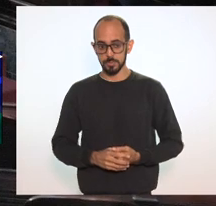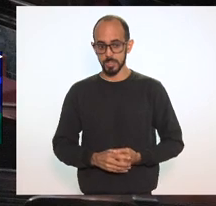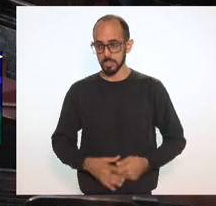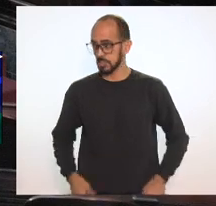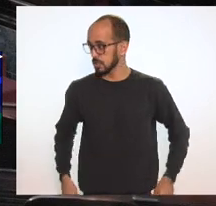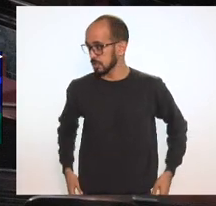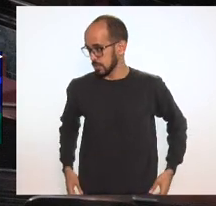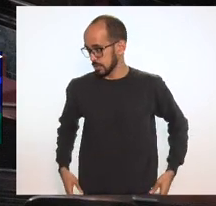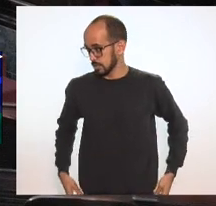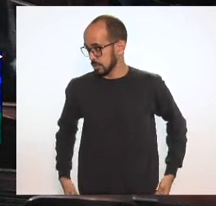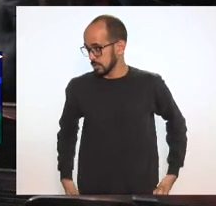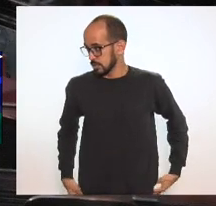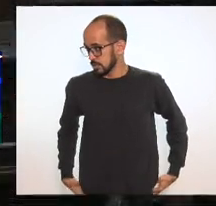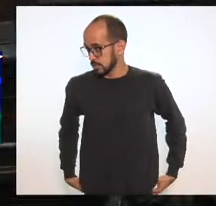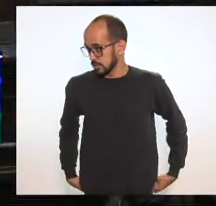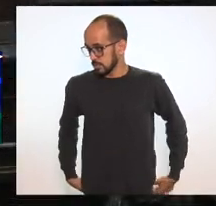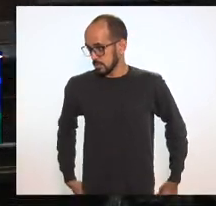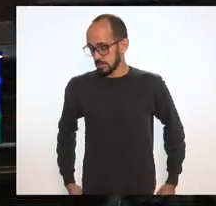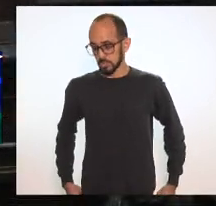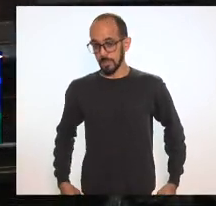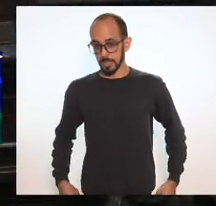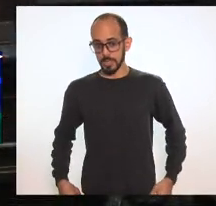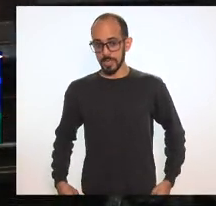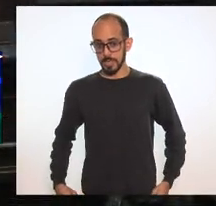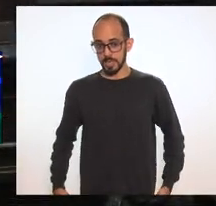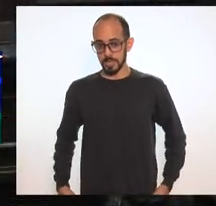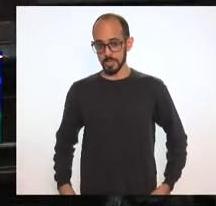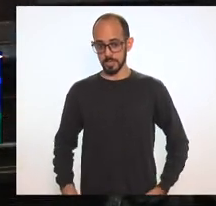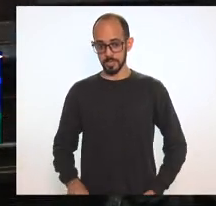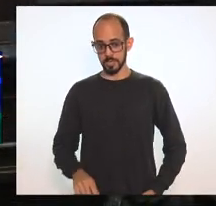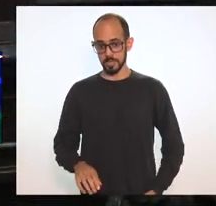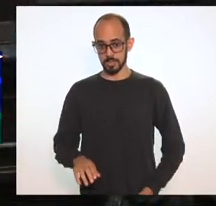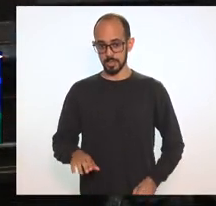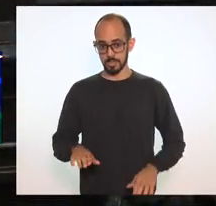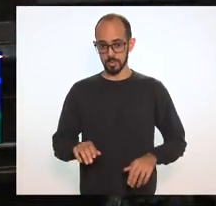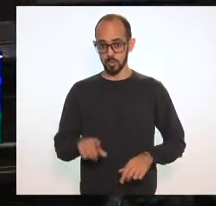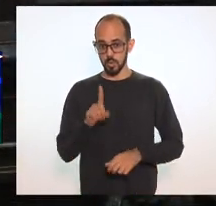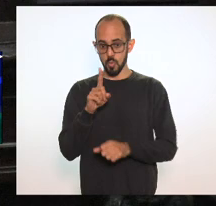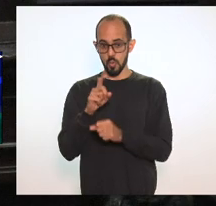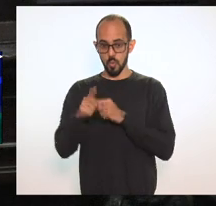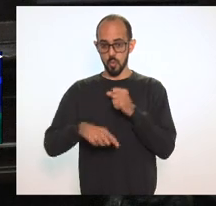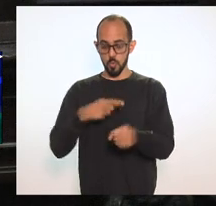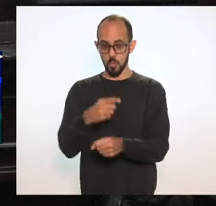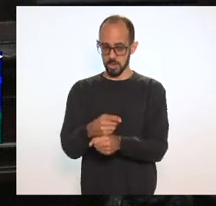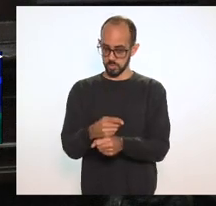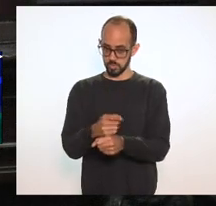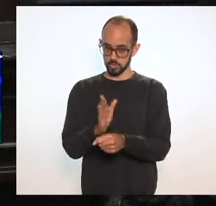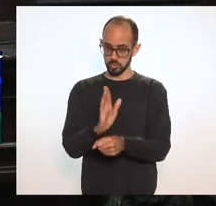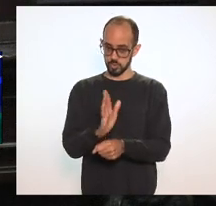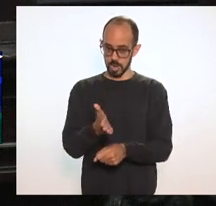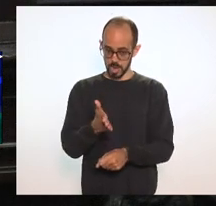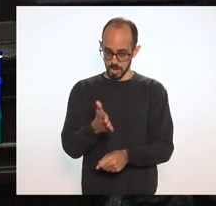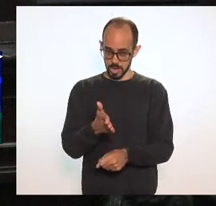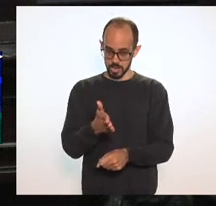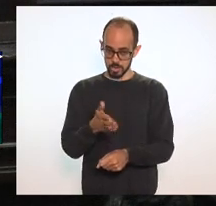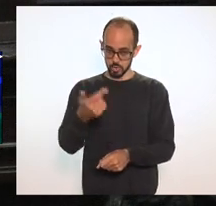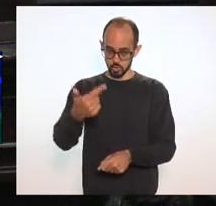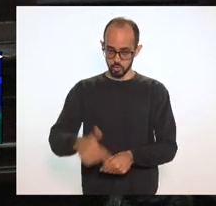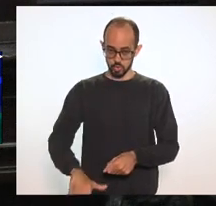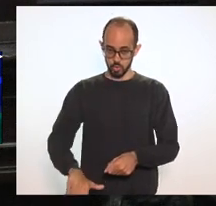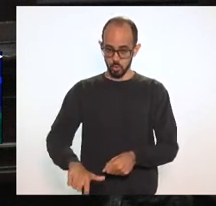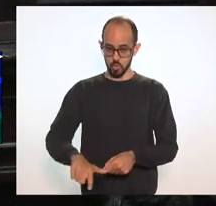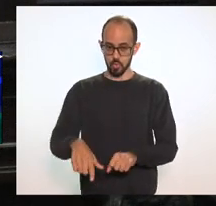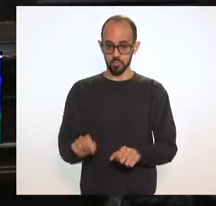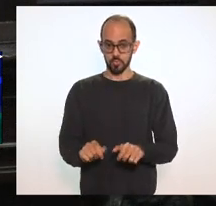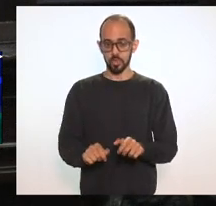o presidente um ano se passou e novamente estamos debatendo